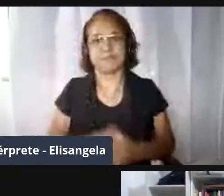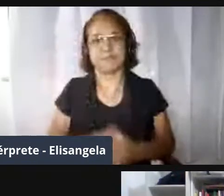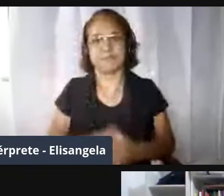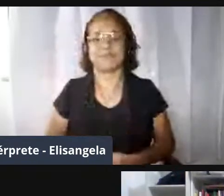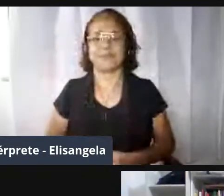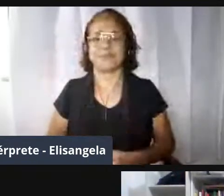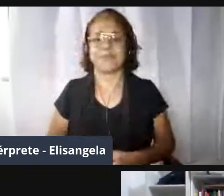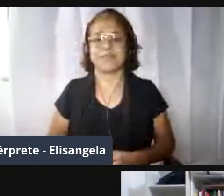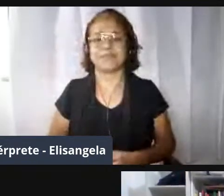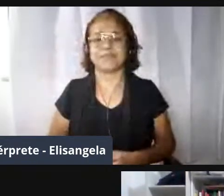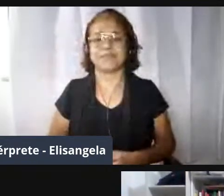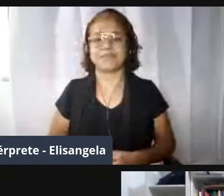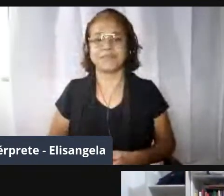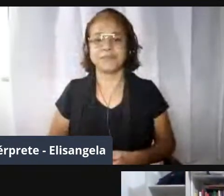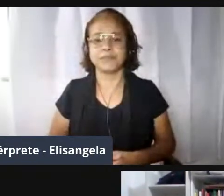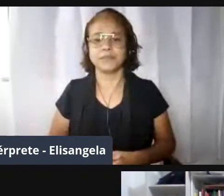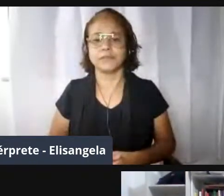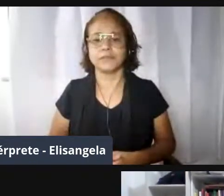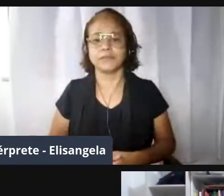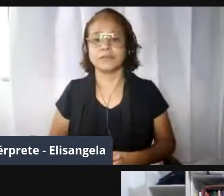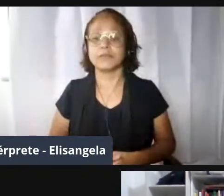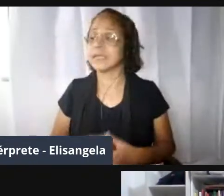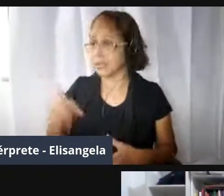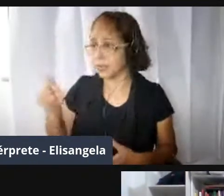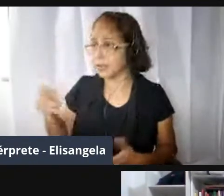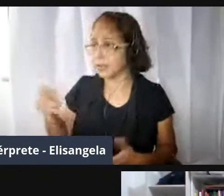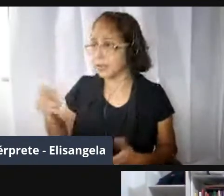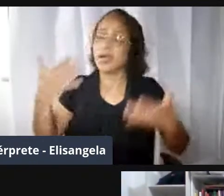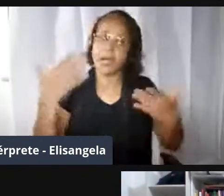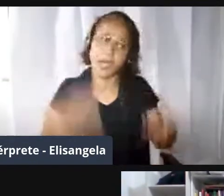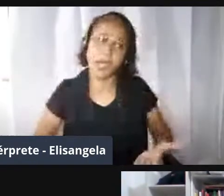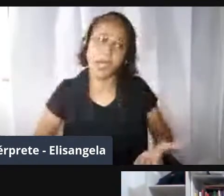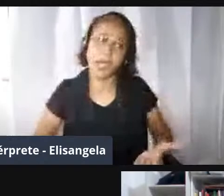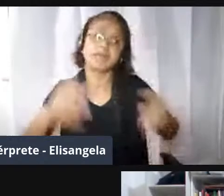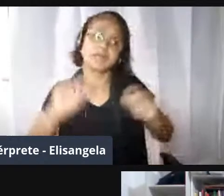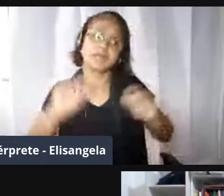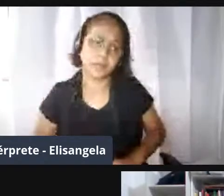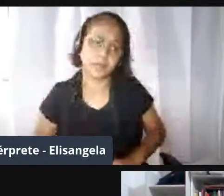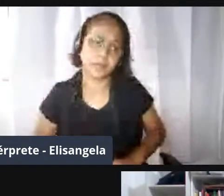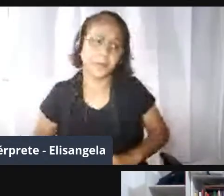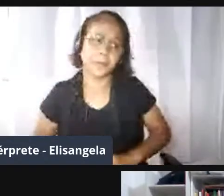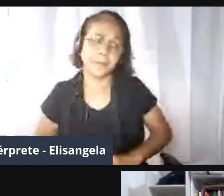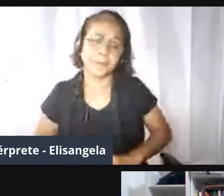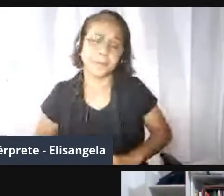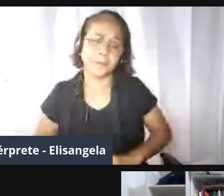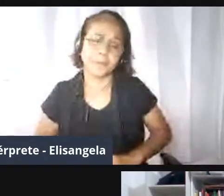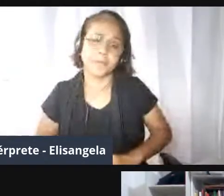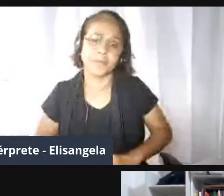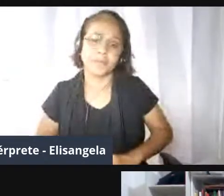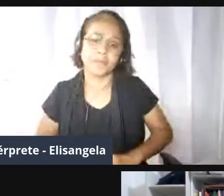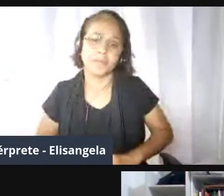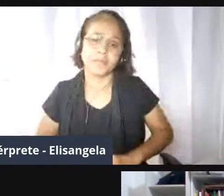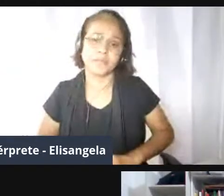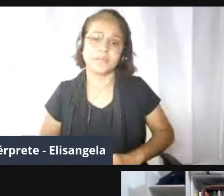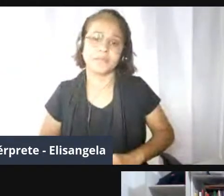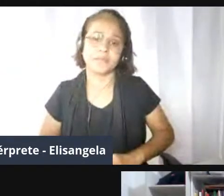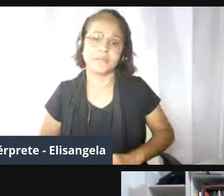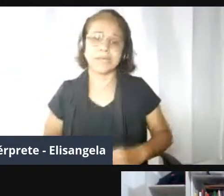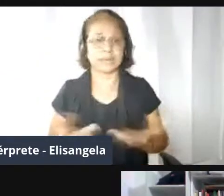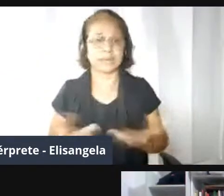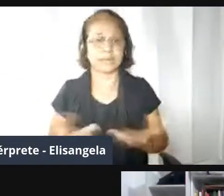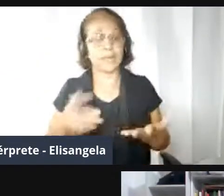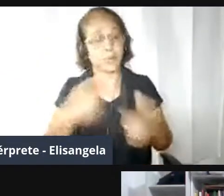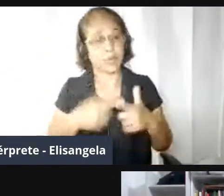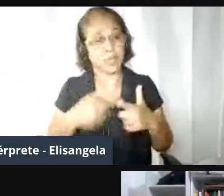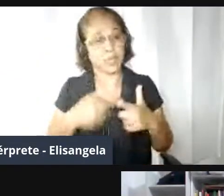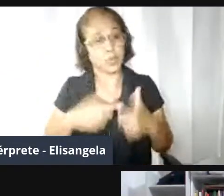mesmo, né? A ideia de complexificar, né? Acho que a história da educação ajuda a complexificar, não é no sentido de achar pelo em ovo, mas perceber como que a sociedade brasileira, inclusive com as